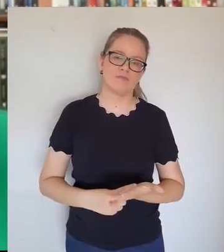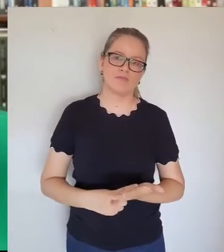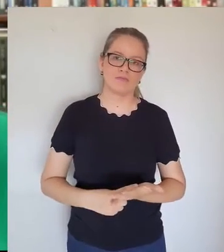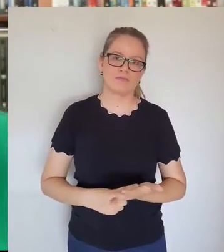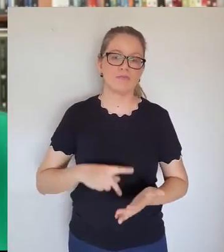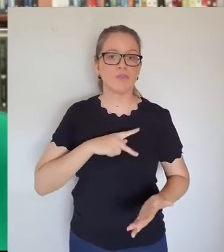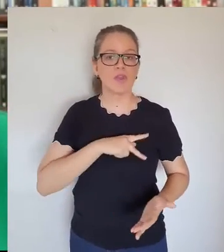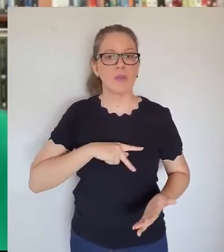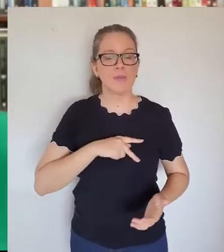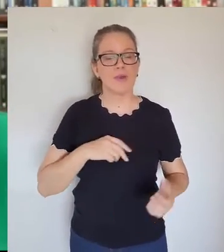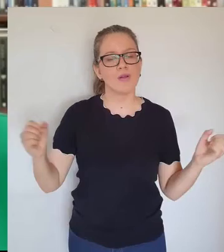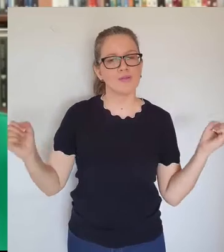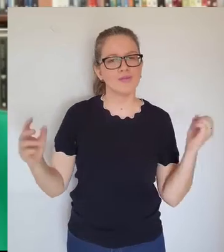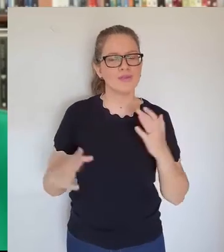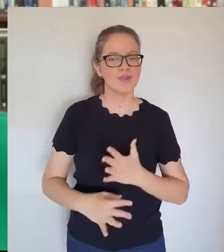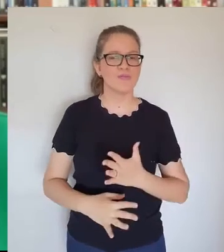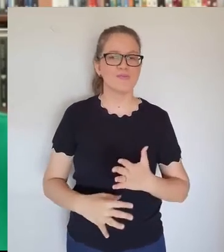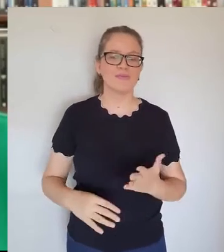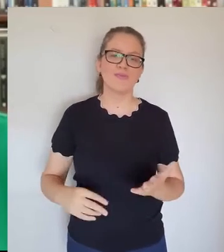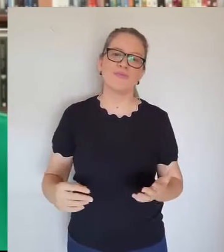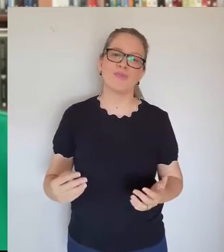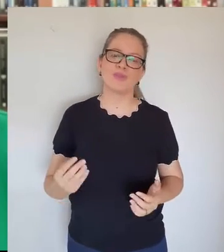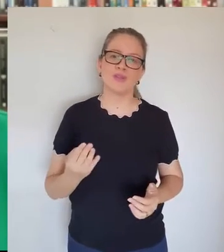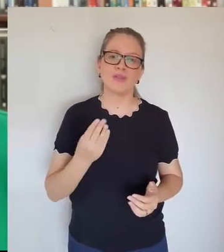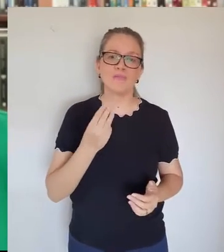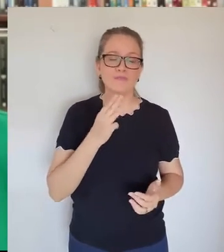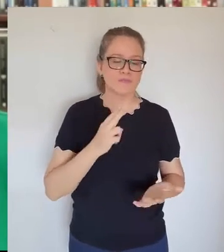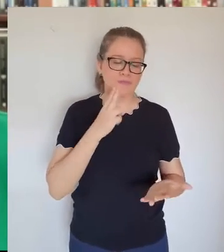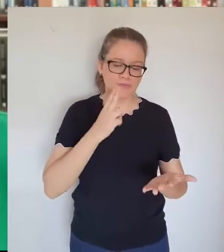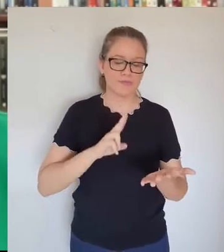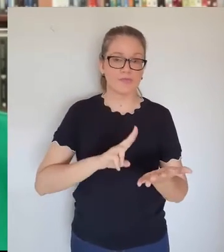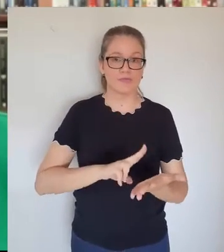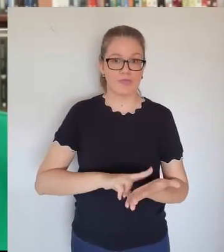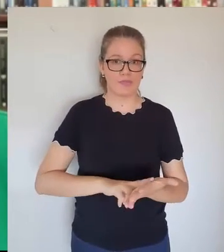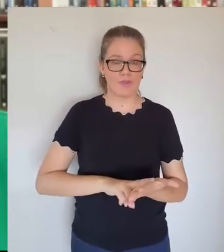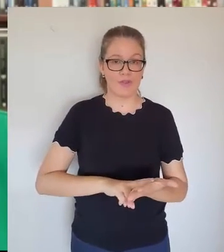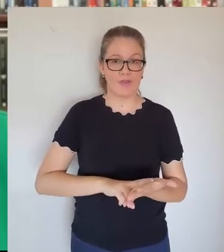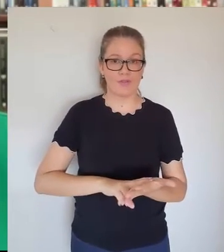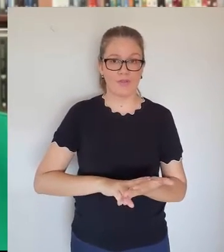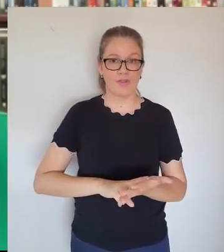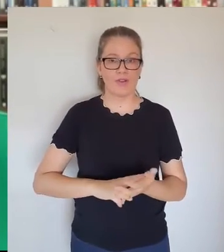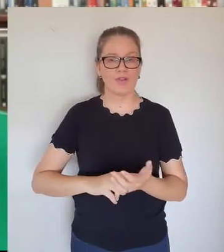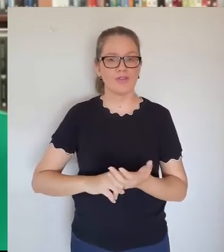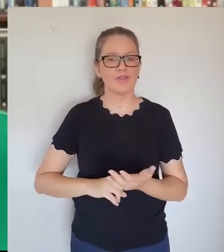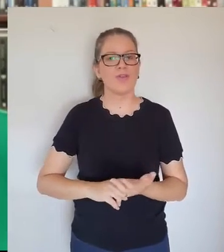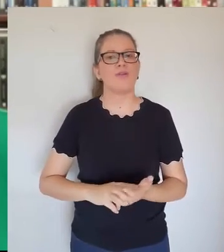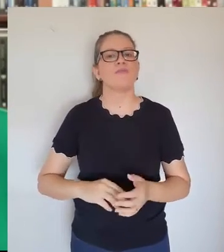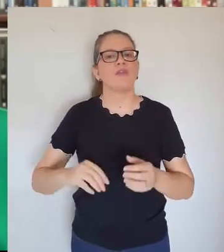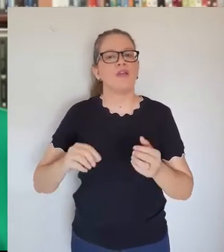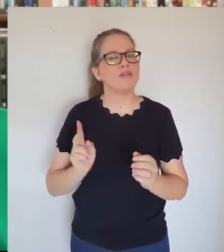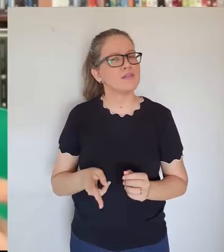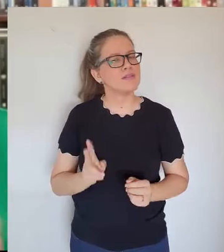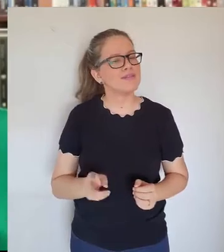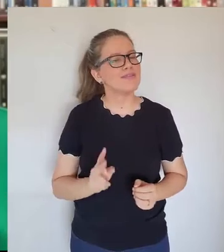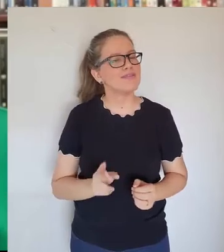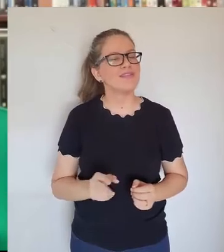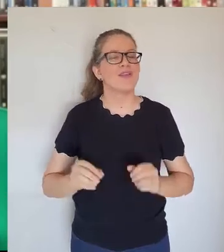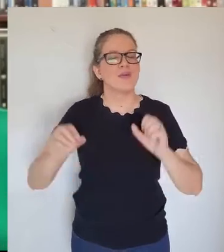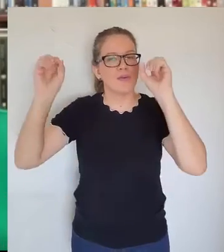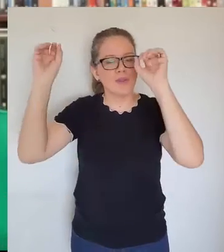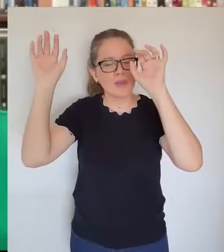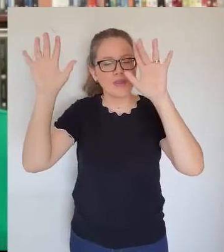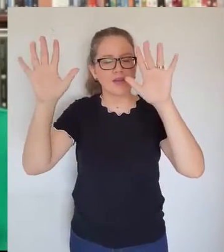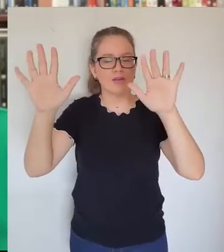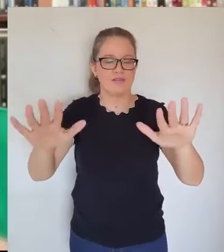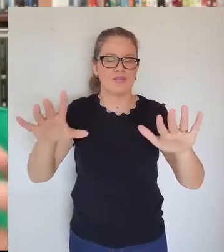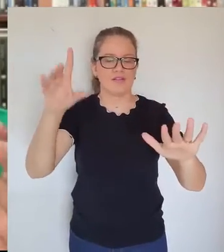sua saudação final, tradicional, mas extremamente abençoadora. Ele termina a